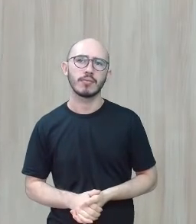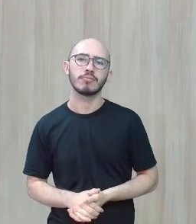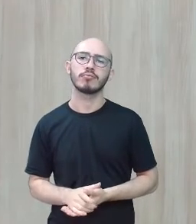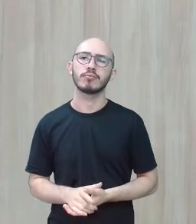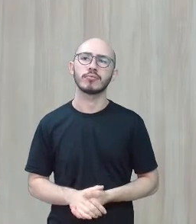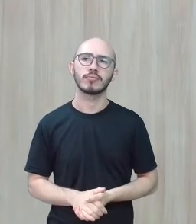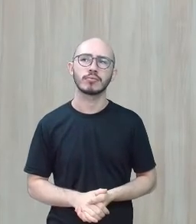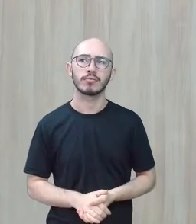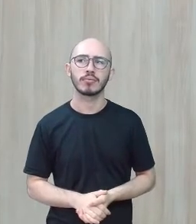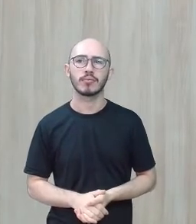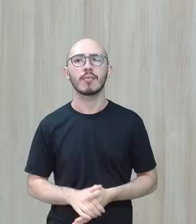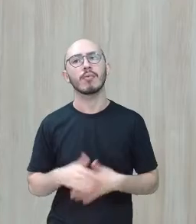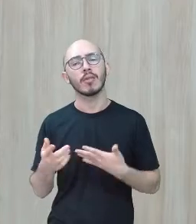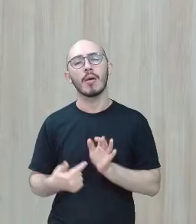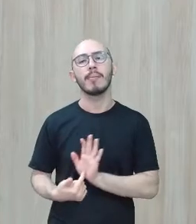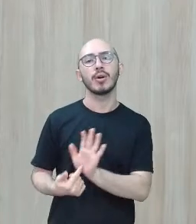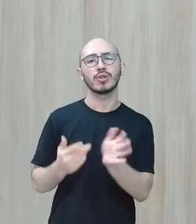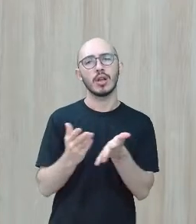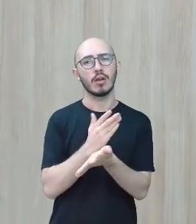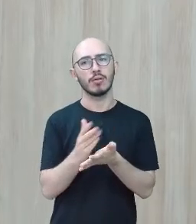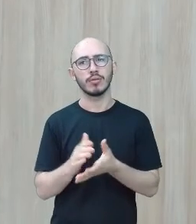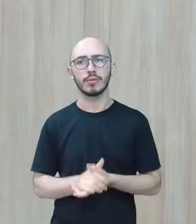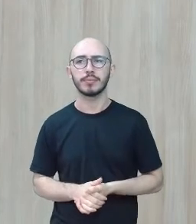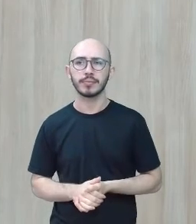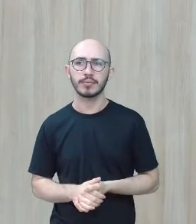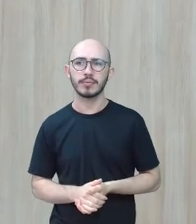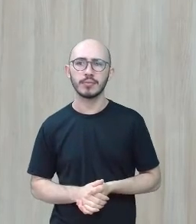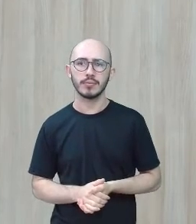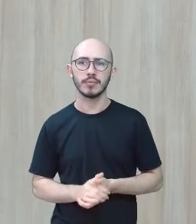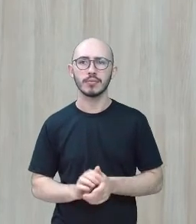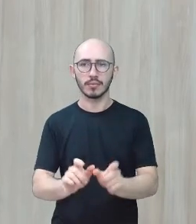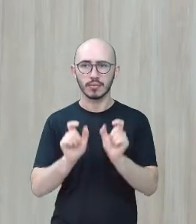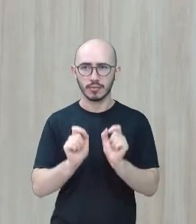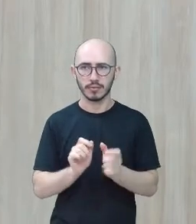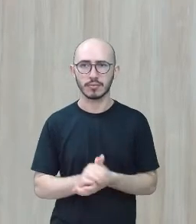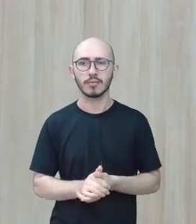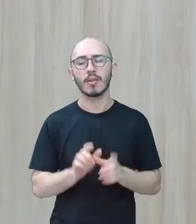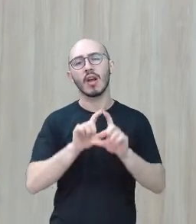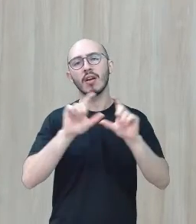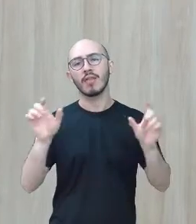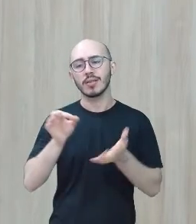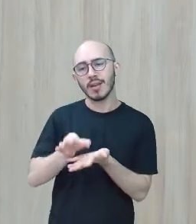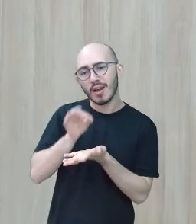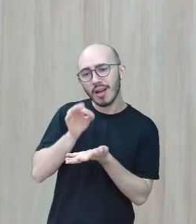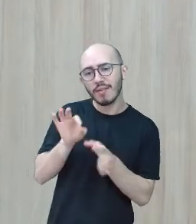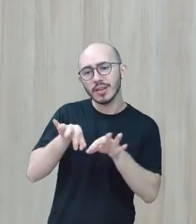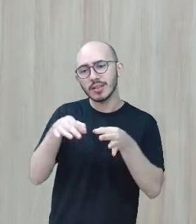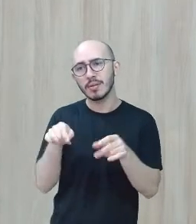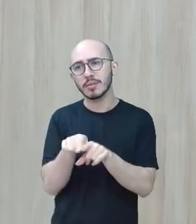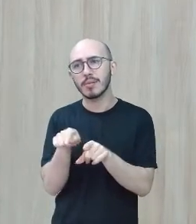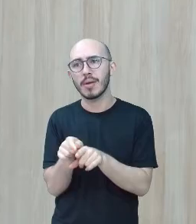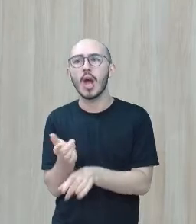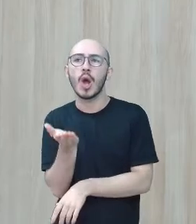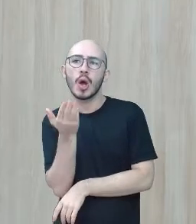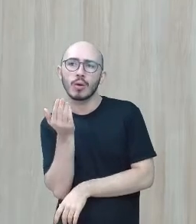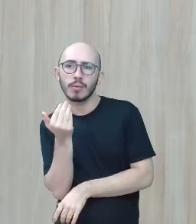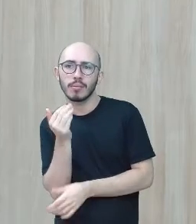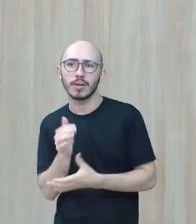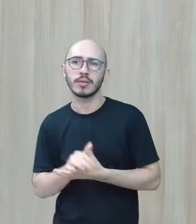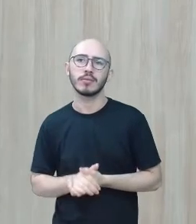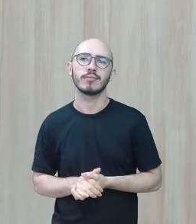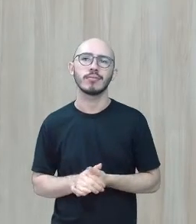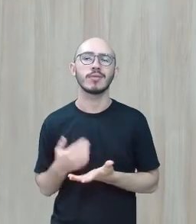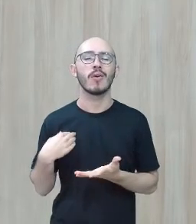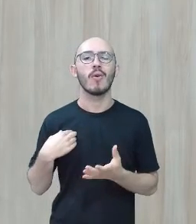desvios, e aí eu quero destacar alguns deles, ó, que tomassem café simples e comessem. Então, aqui a gente tem um desvio de concordância,